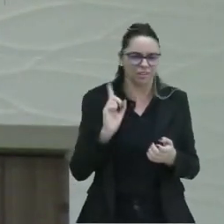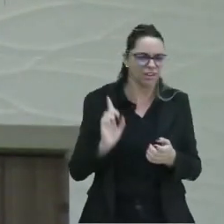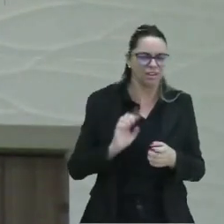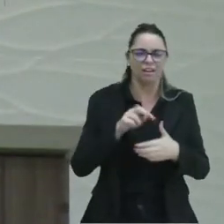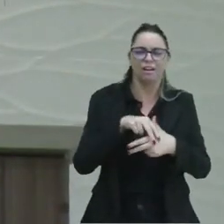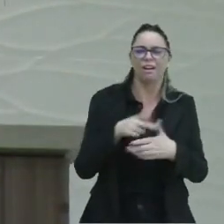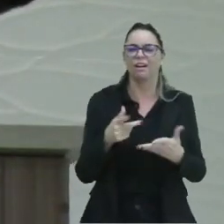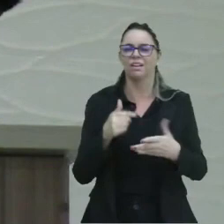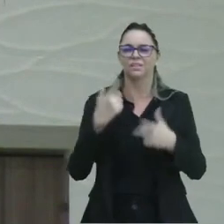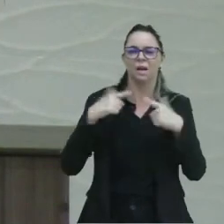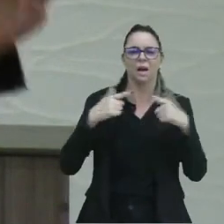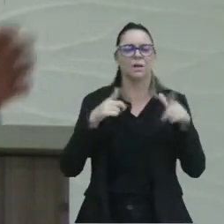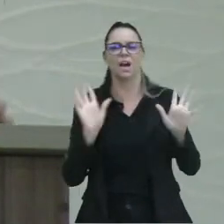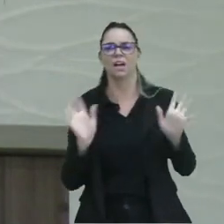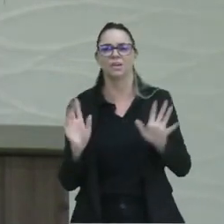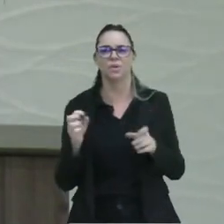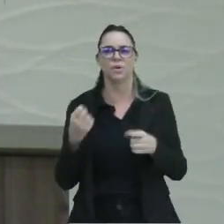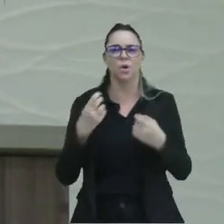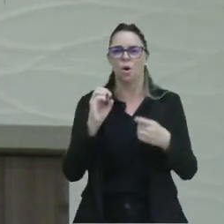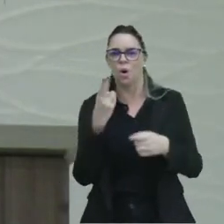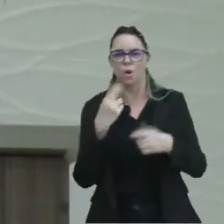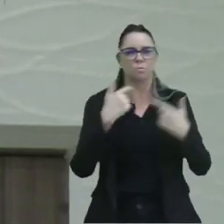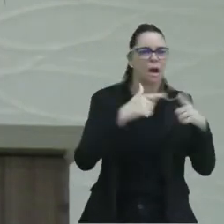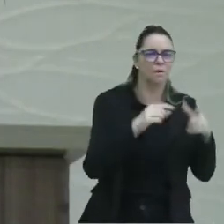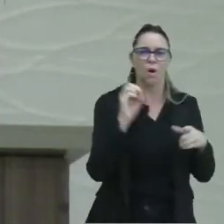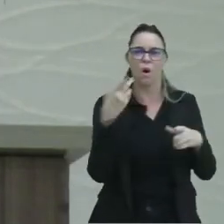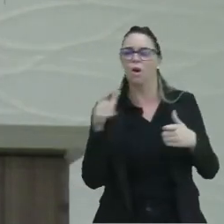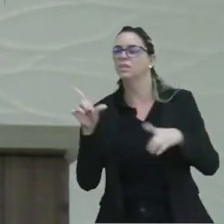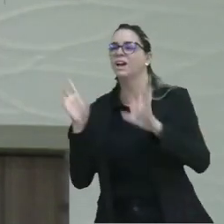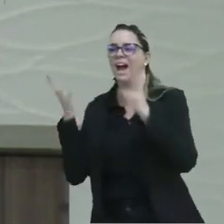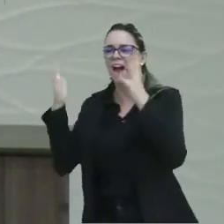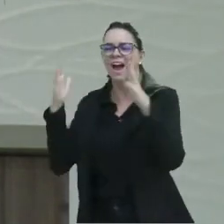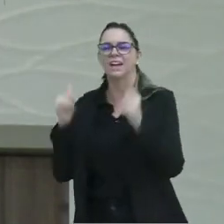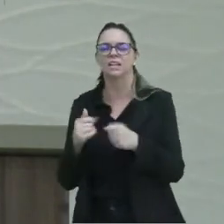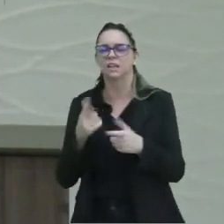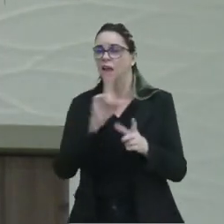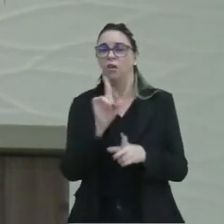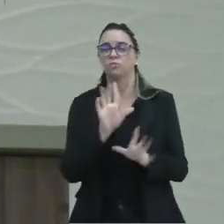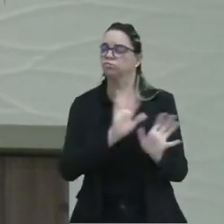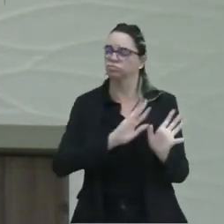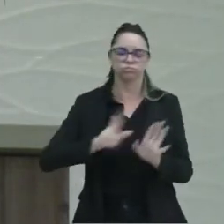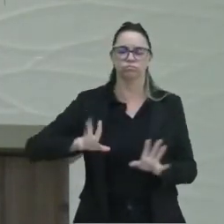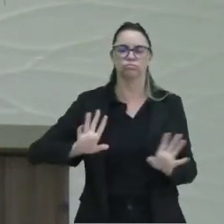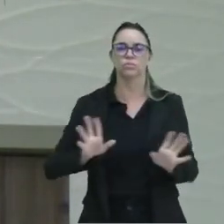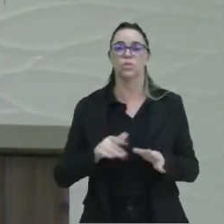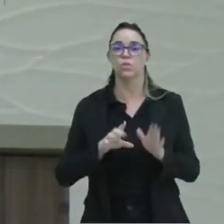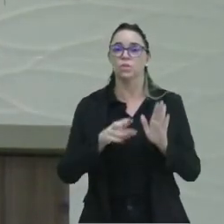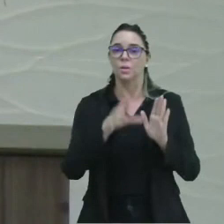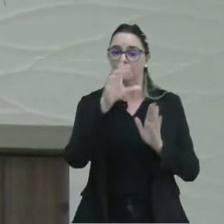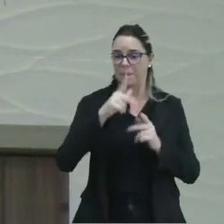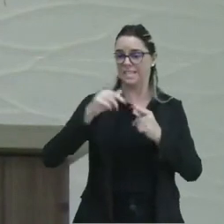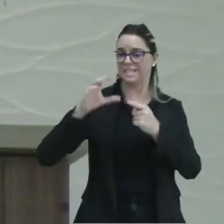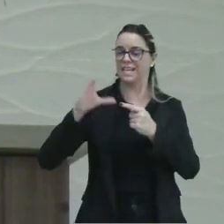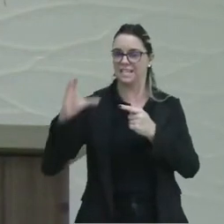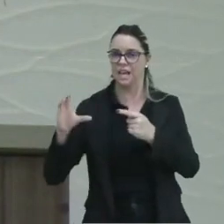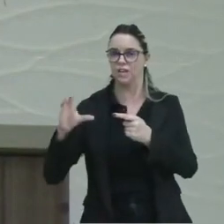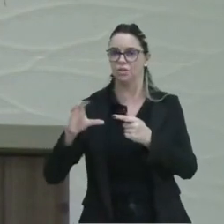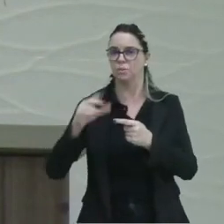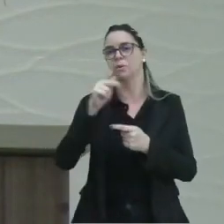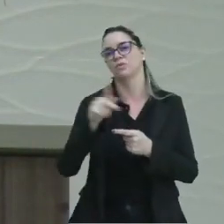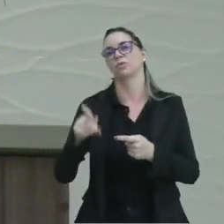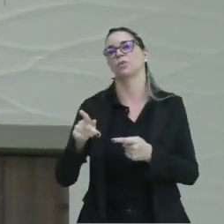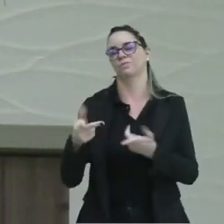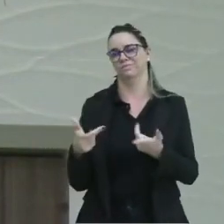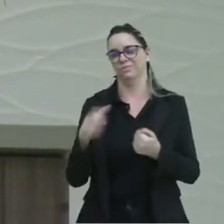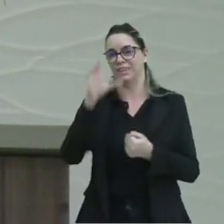discutir, aplaudir um ou aplaudir o outro. Nós vamos discutir o bem do professor, para não se rasgar o PCC do professor. A gente não